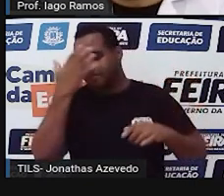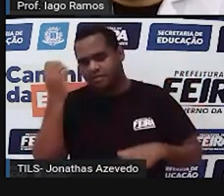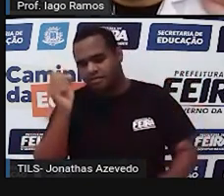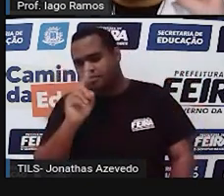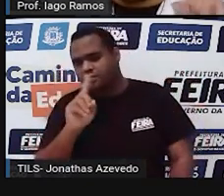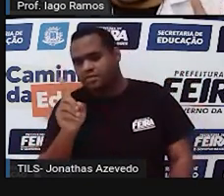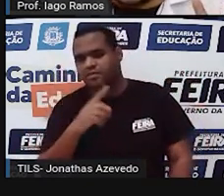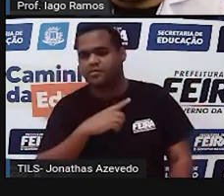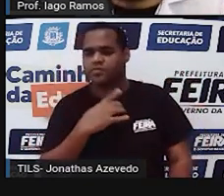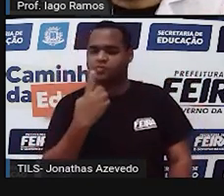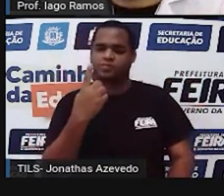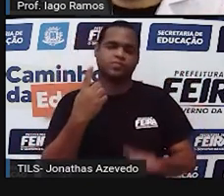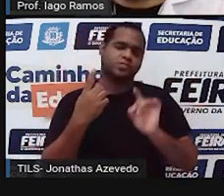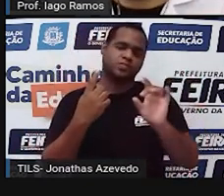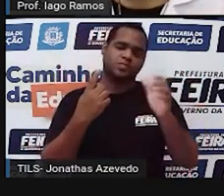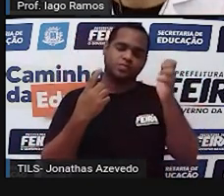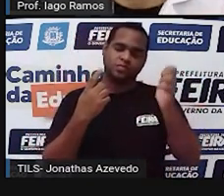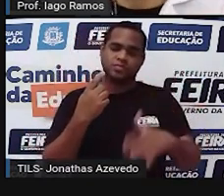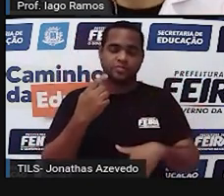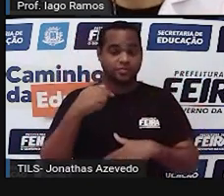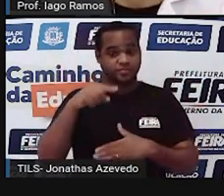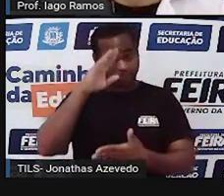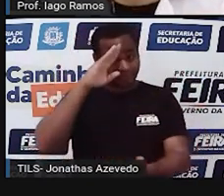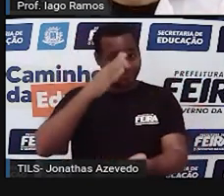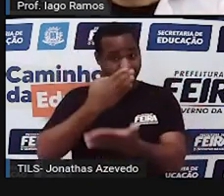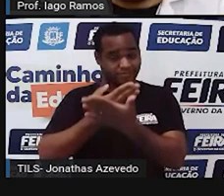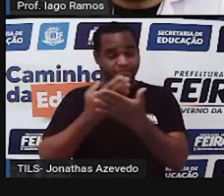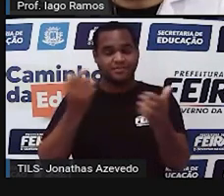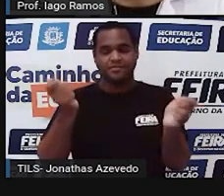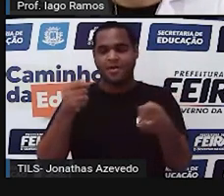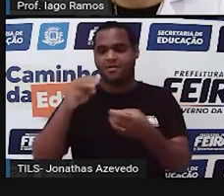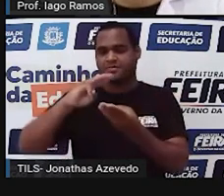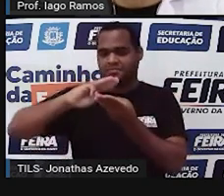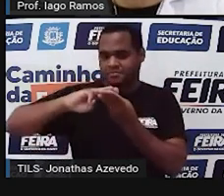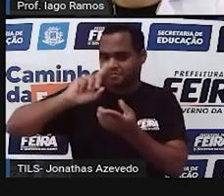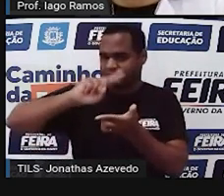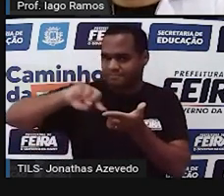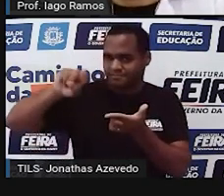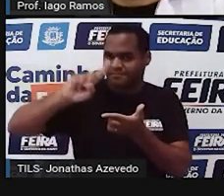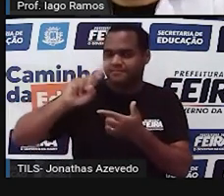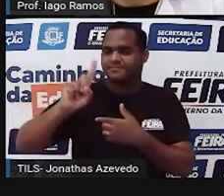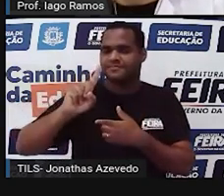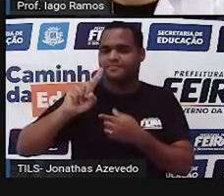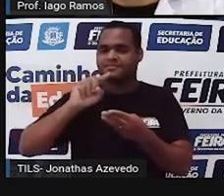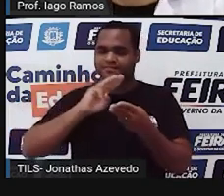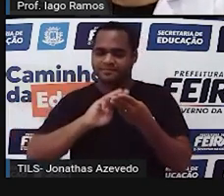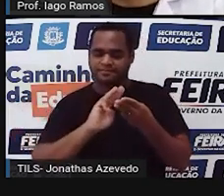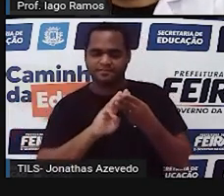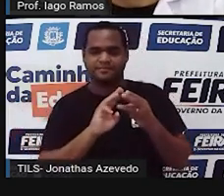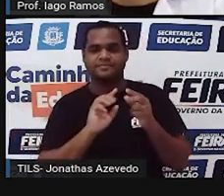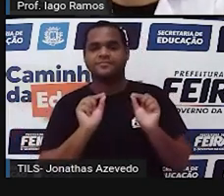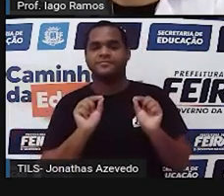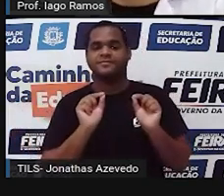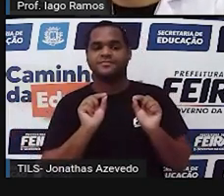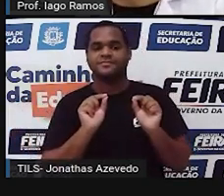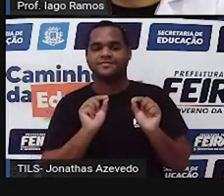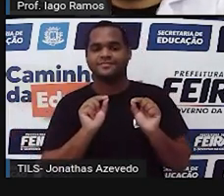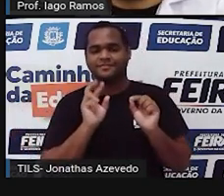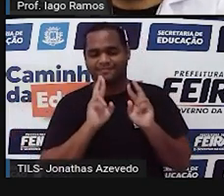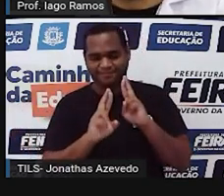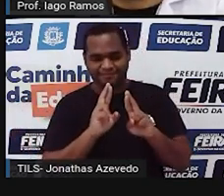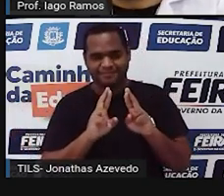nosso lema aqui é um só tá vamos acreditar nisso matemática não é problema matemática é